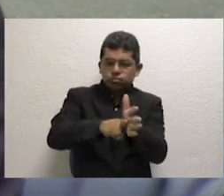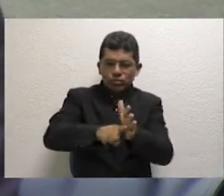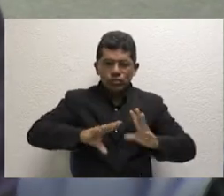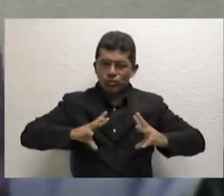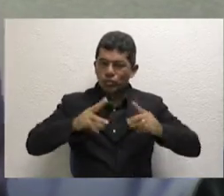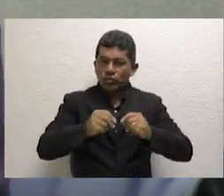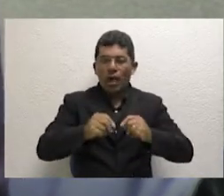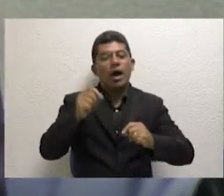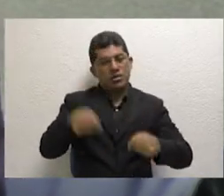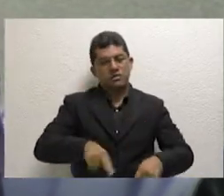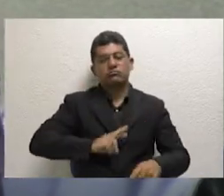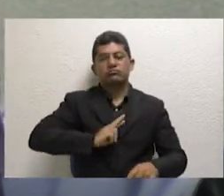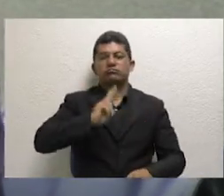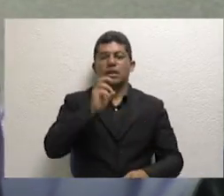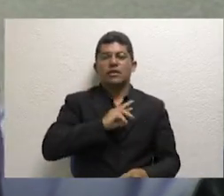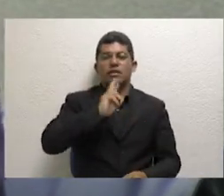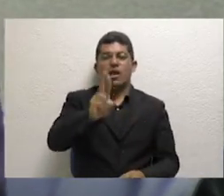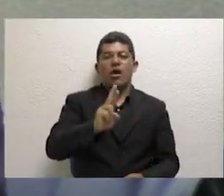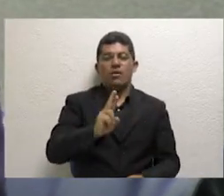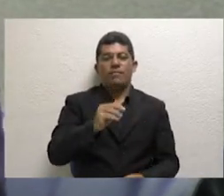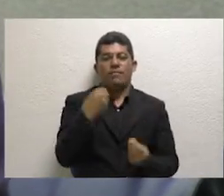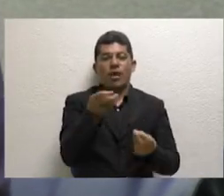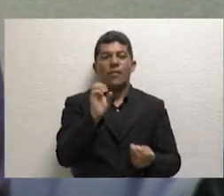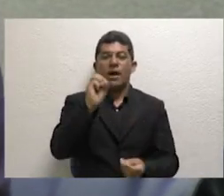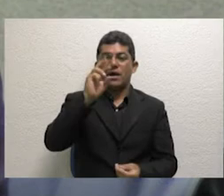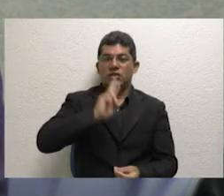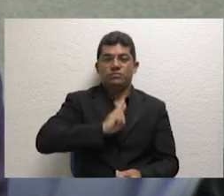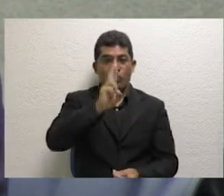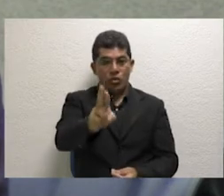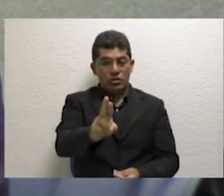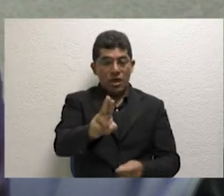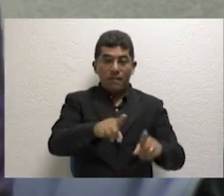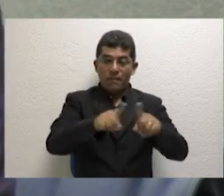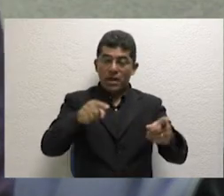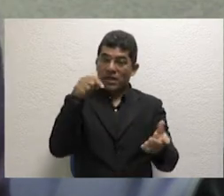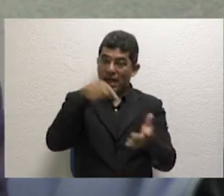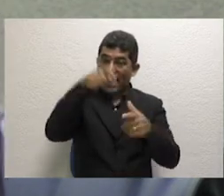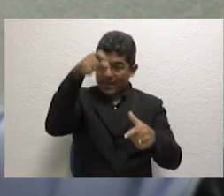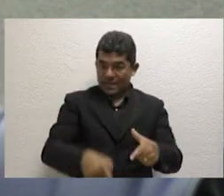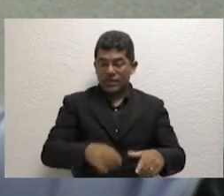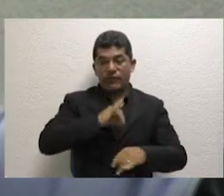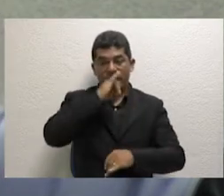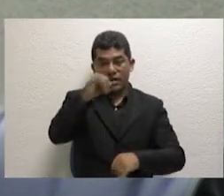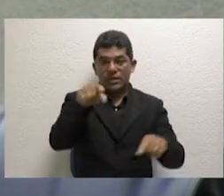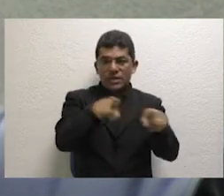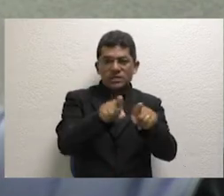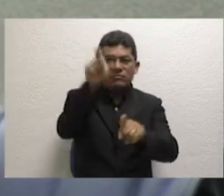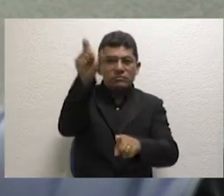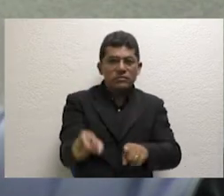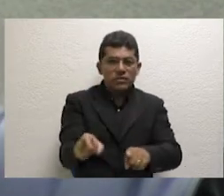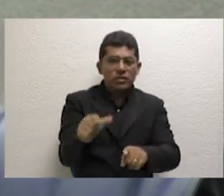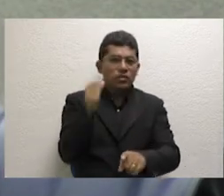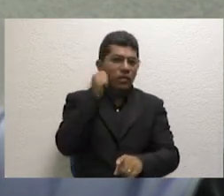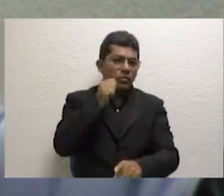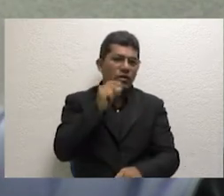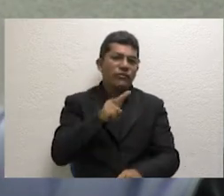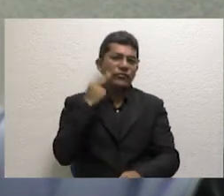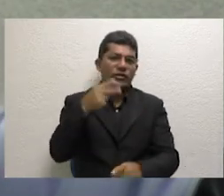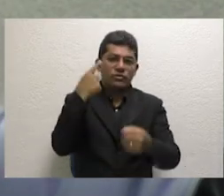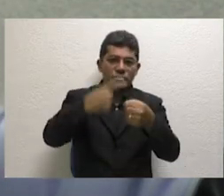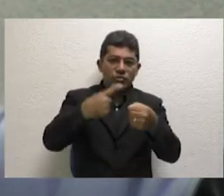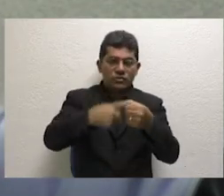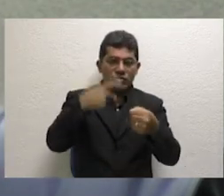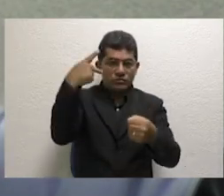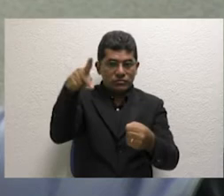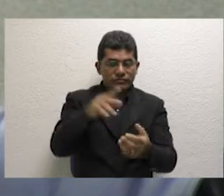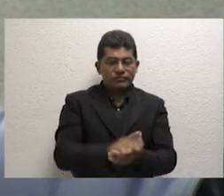posicionar mas fica aqui o alerta feito desta mesma tribuna prefeito de uma parlamentar do município